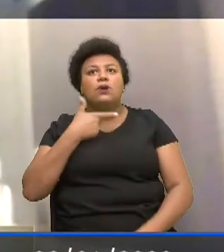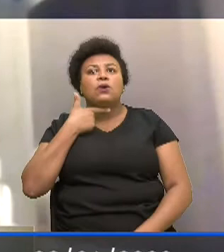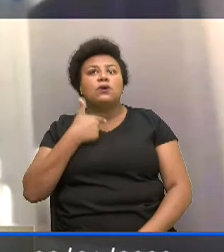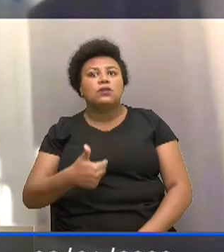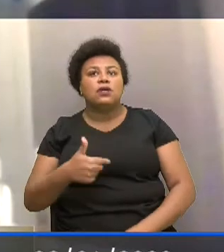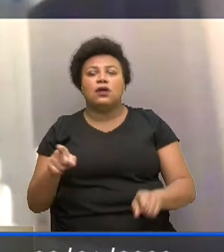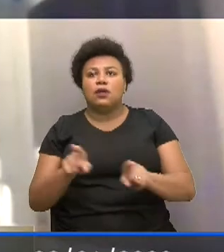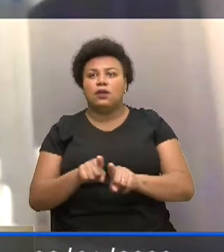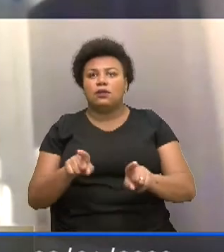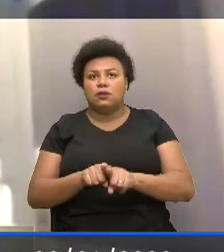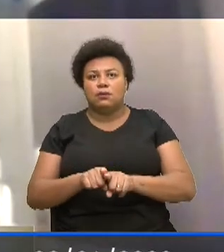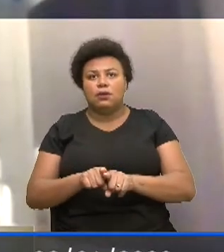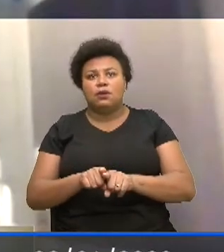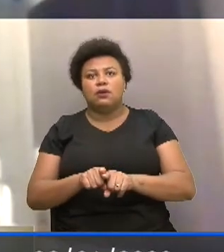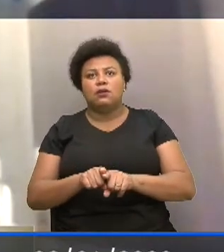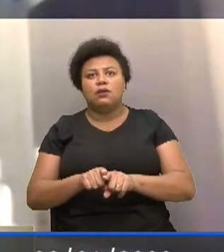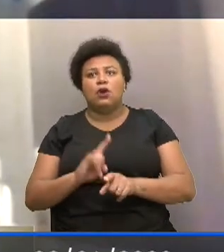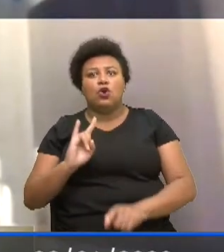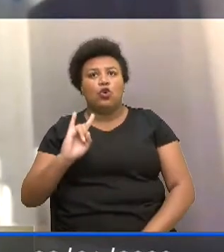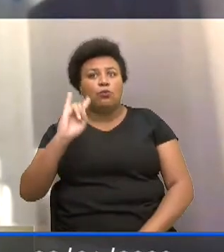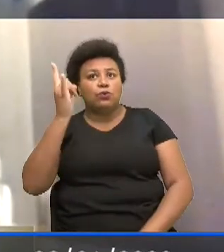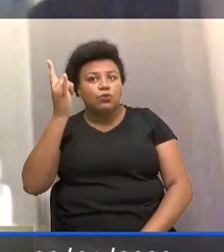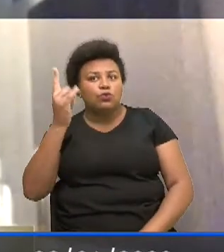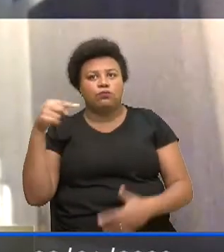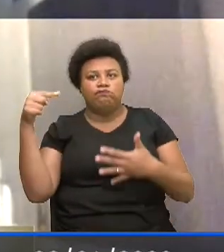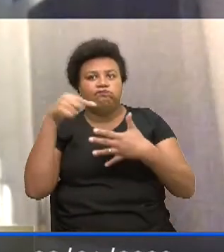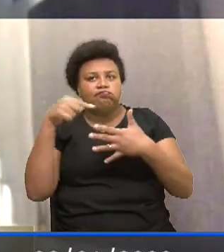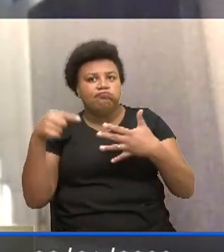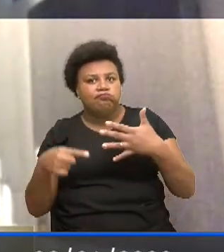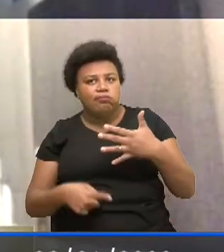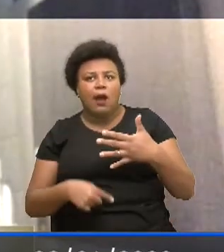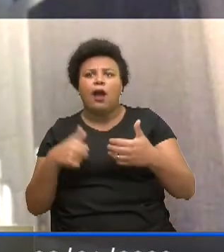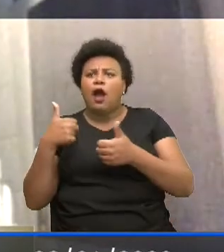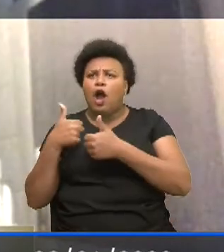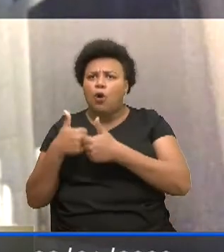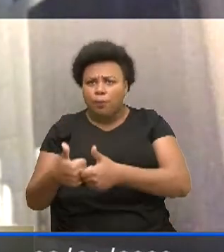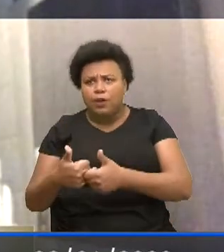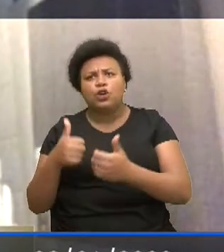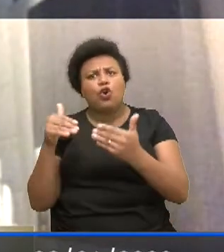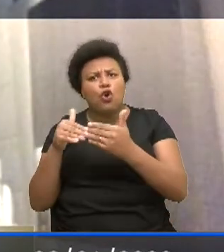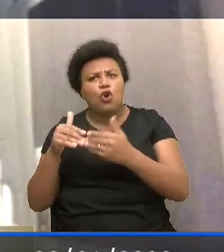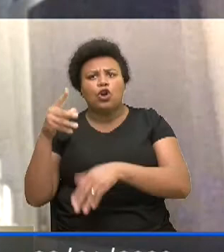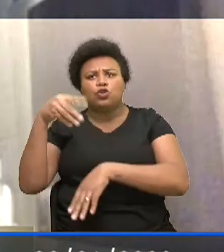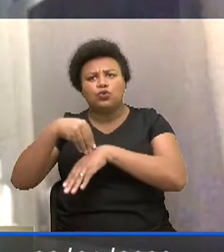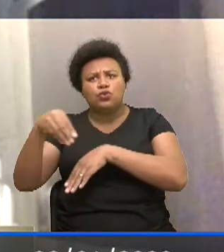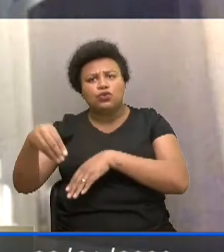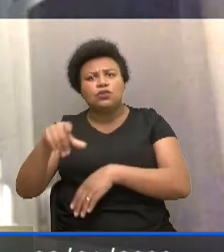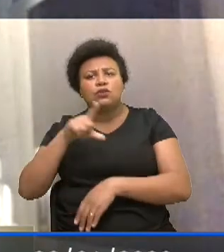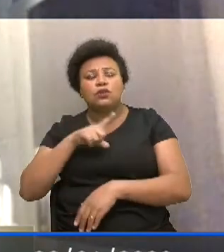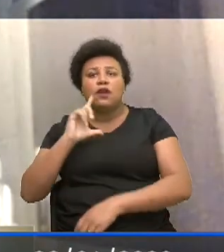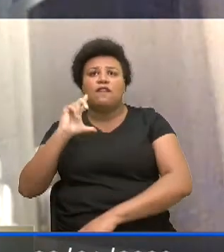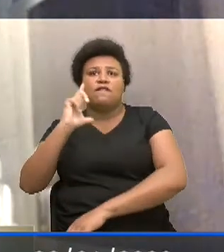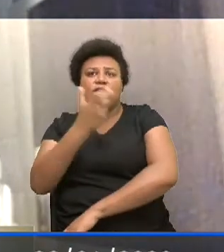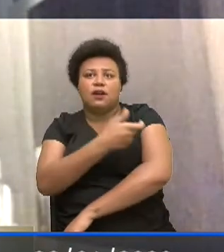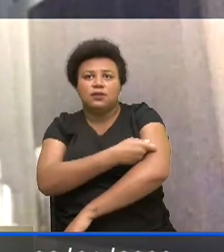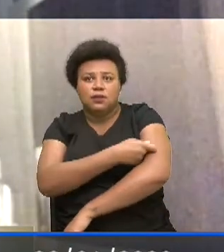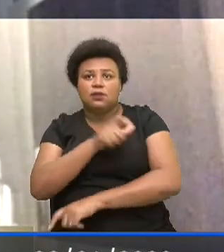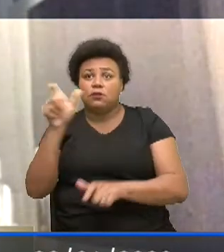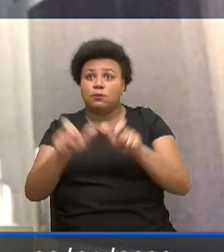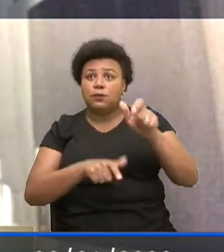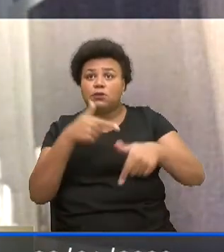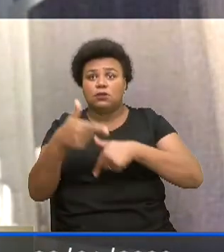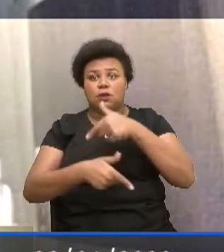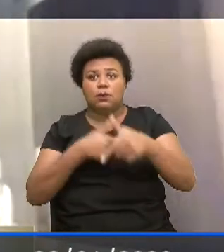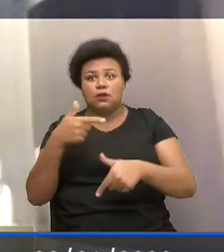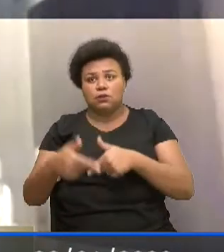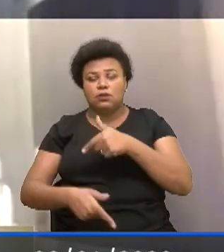também, como último ponto, acompanho a sugestão de uma vacinação dos trabalhadores do